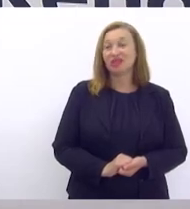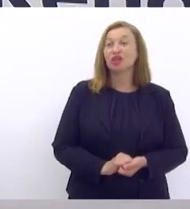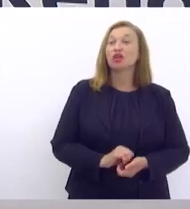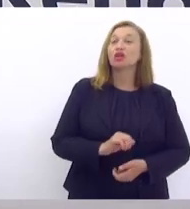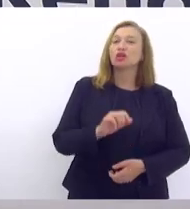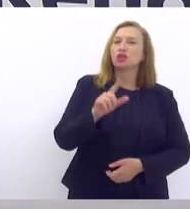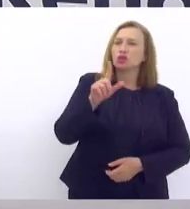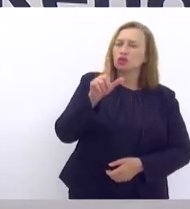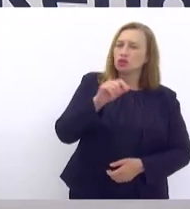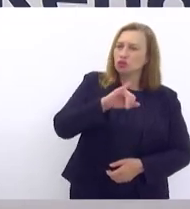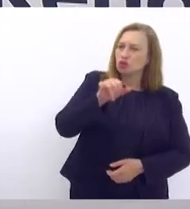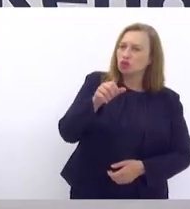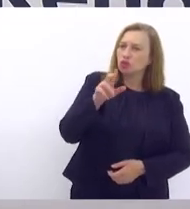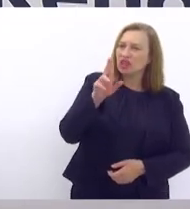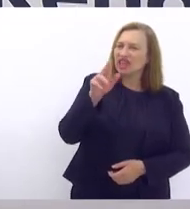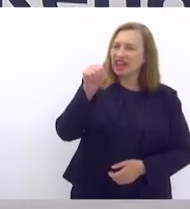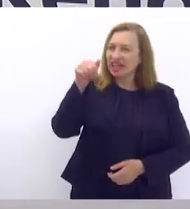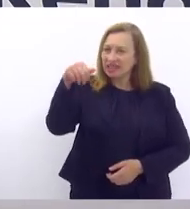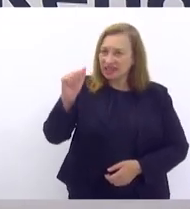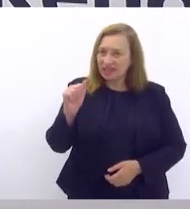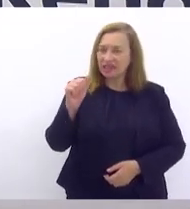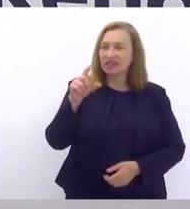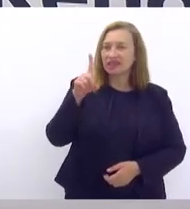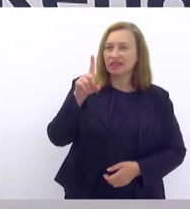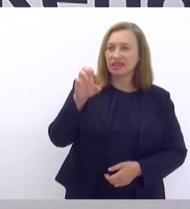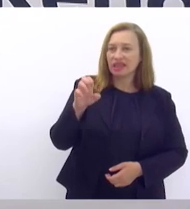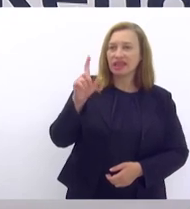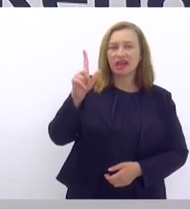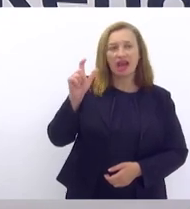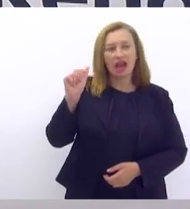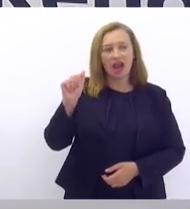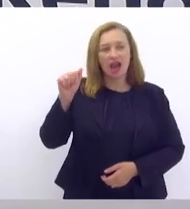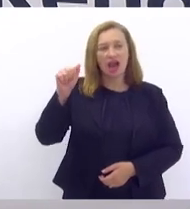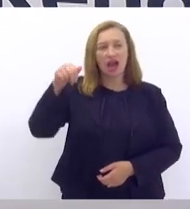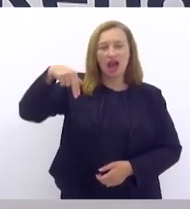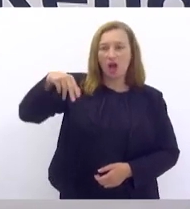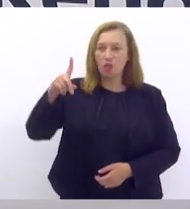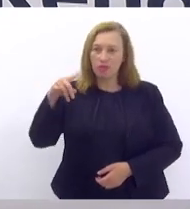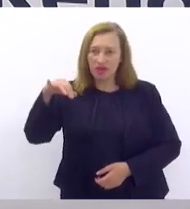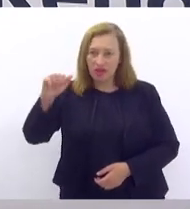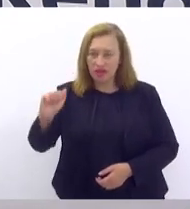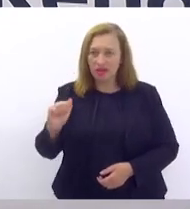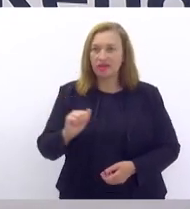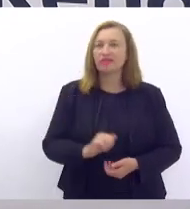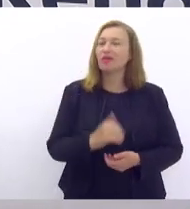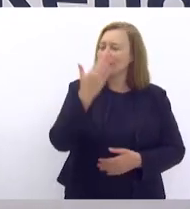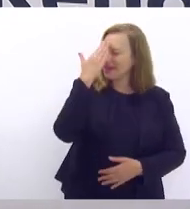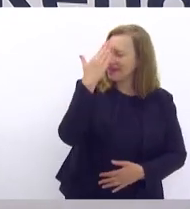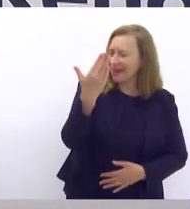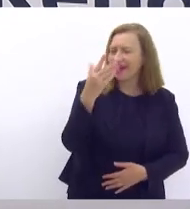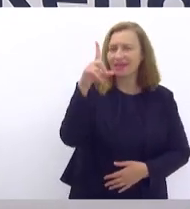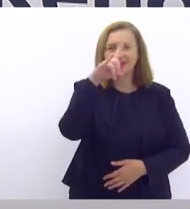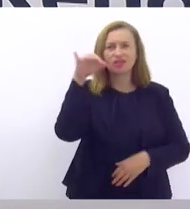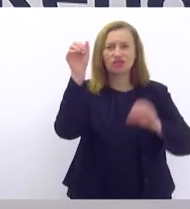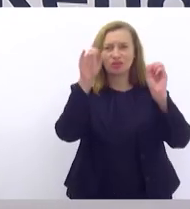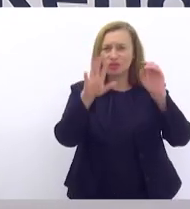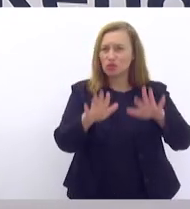Juliana de Almeida Aleixo, aqui, querida, obrigado, viu? Muito obrigado, viu? Obrigado, viu? Deus te abençoe.